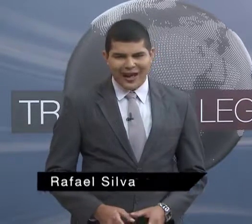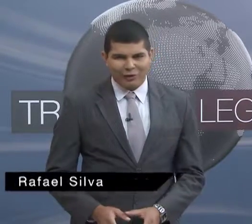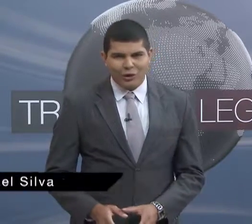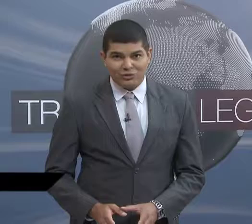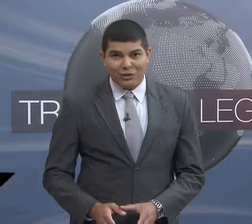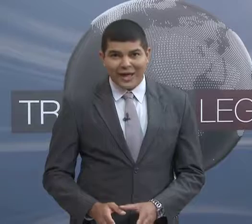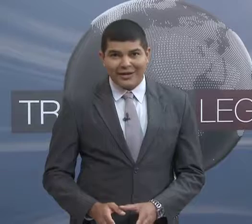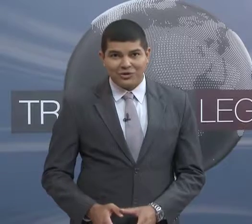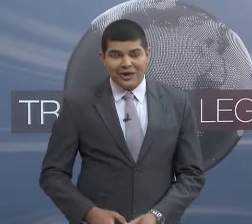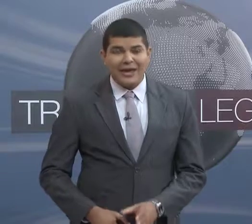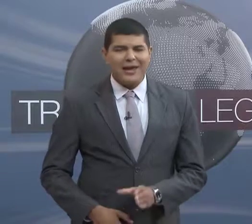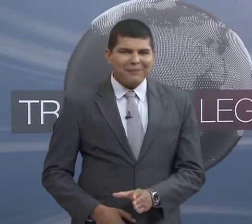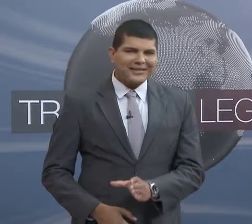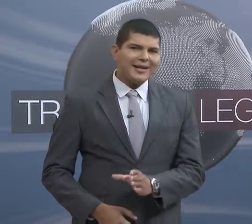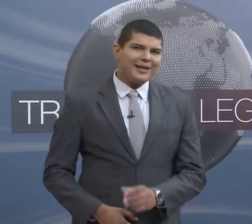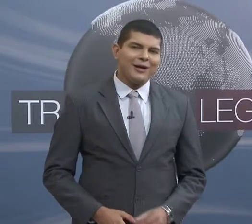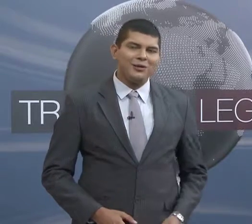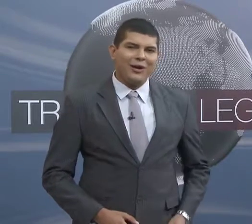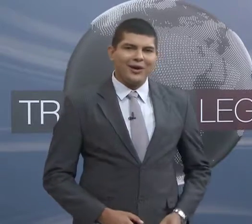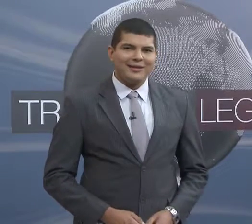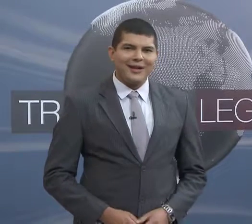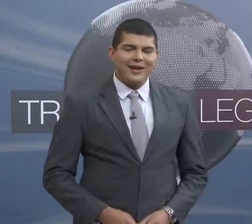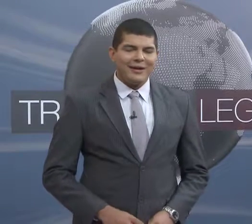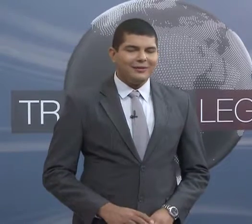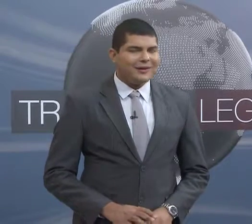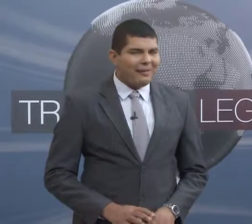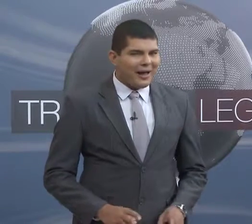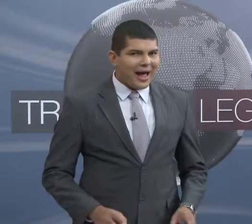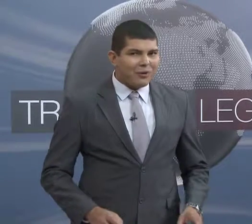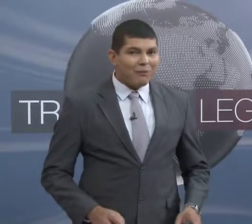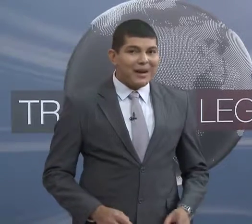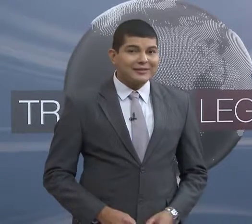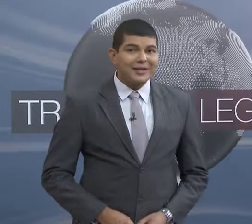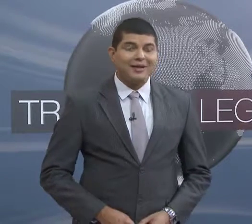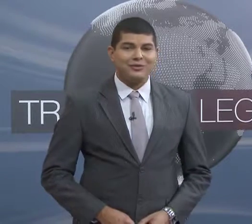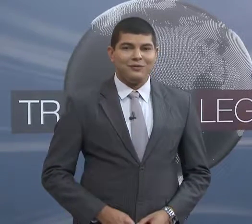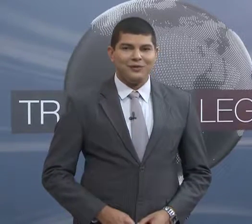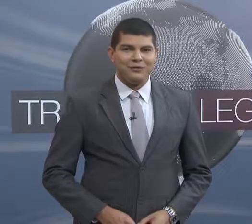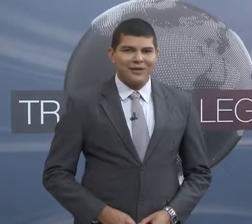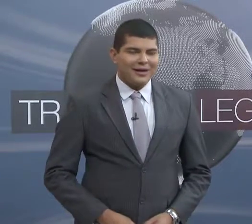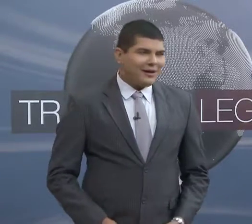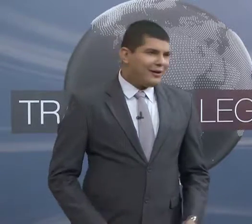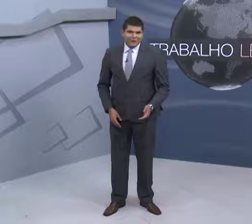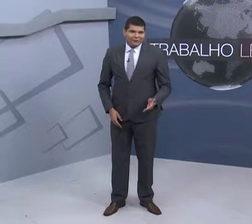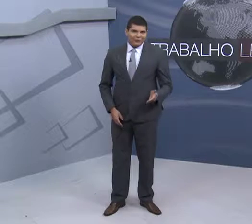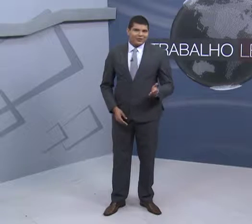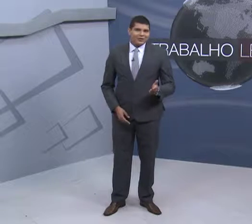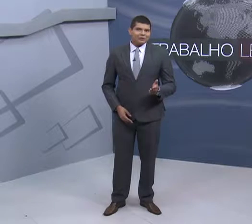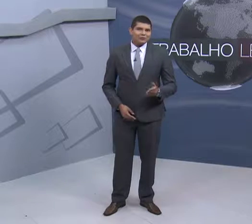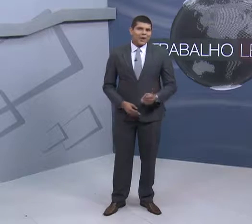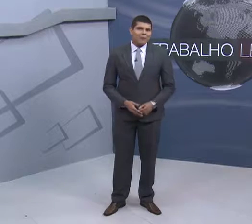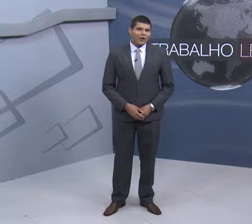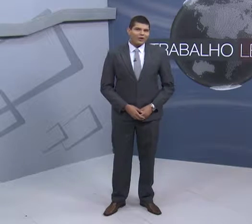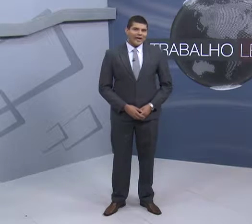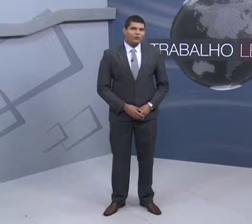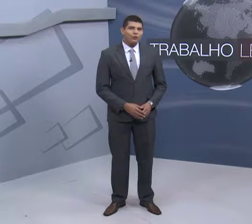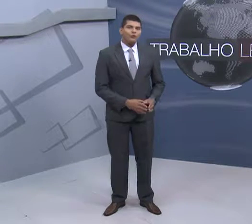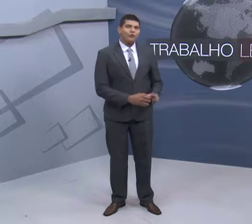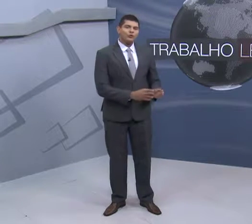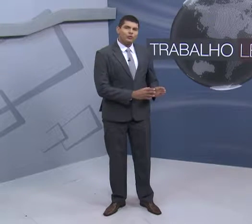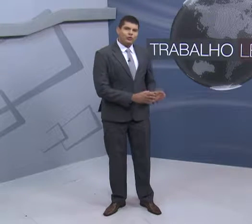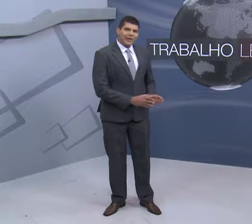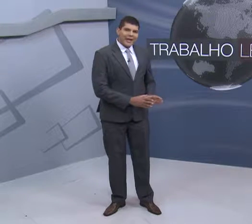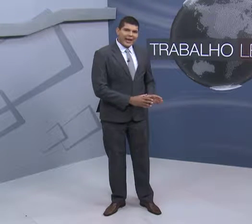Trabalho, a Cor de Igualdade, em parceria com a OIT, trabalharam bastante, viu? Fruto disso é o